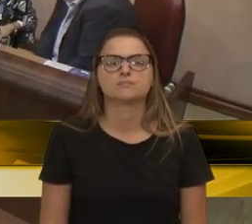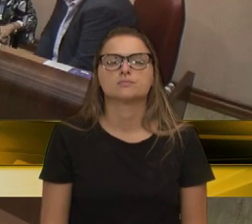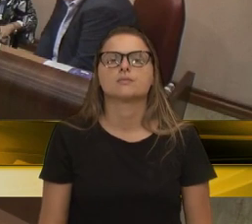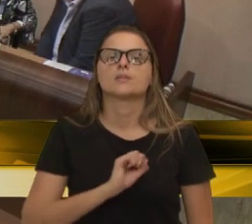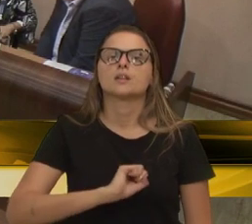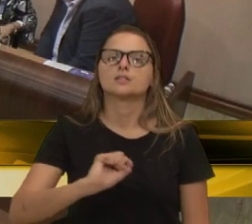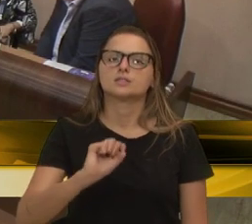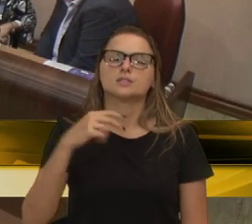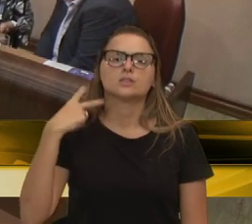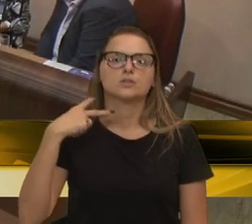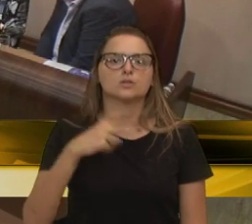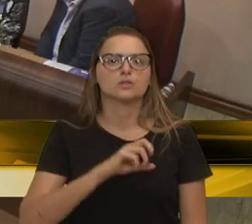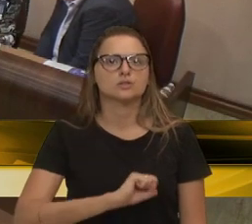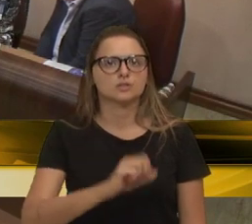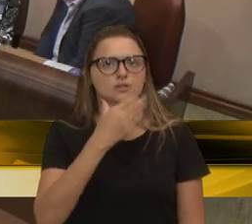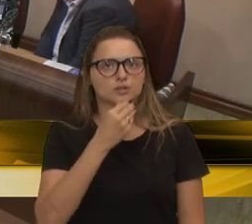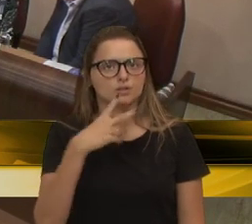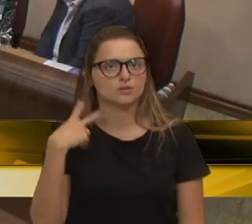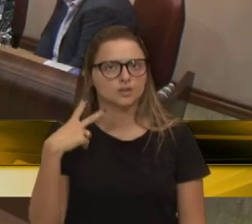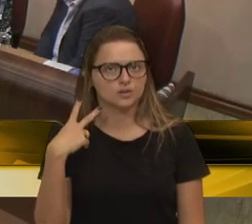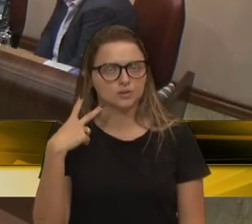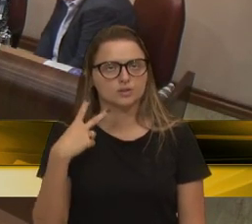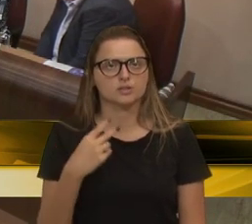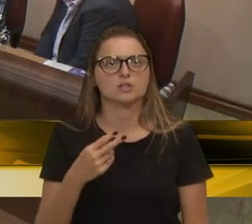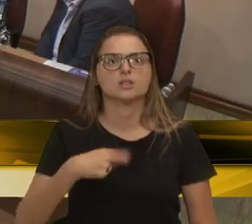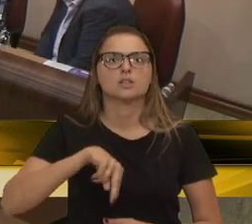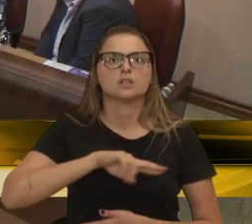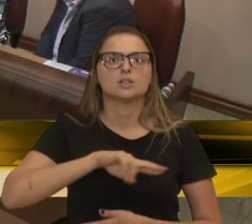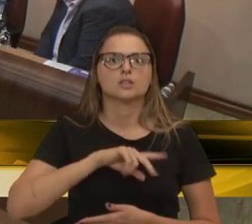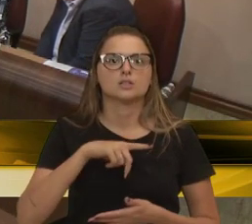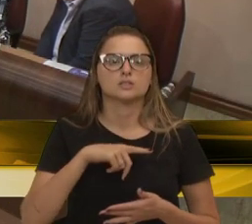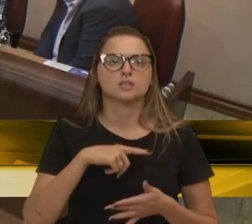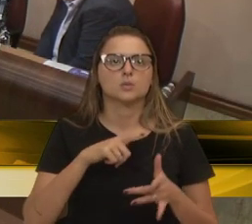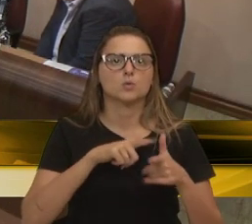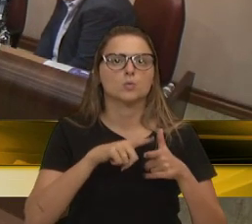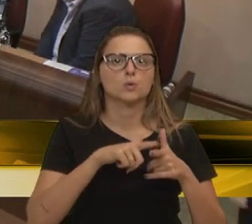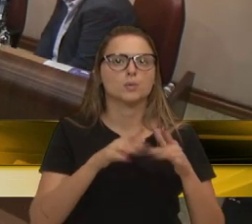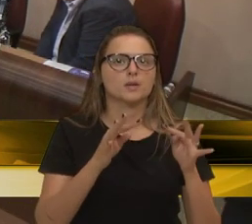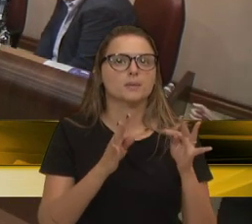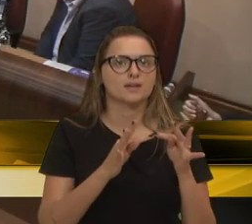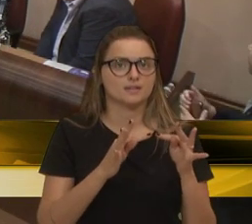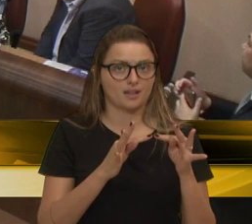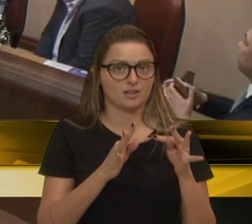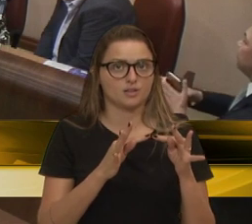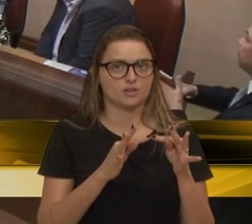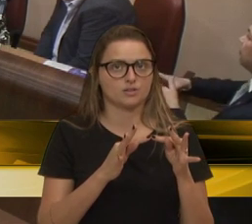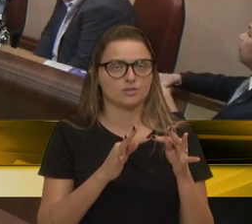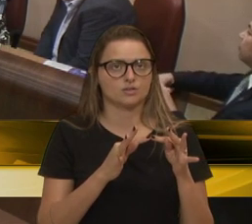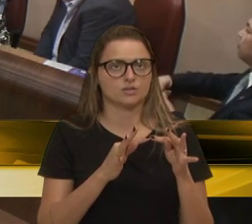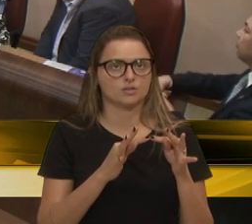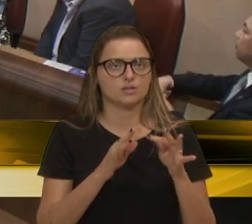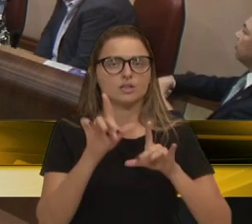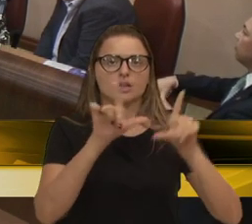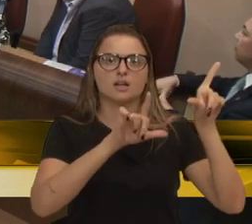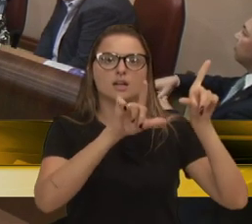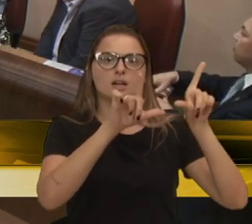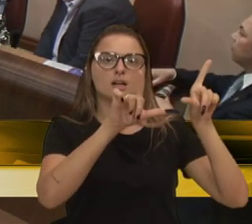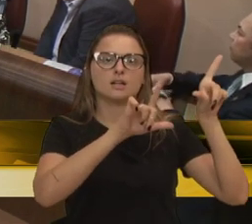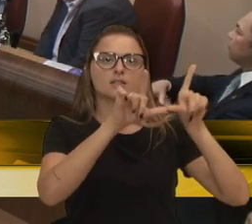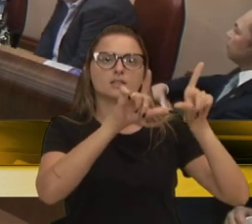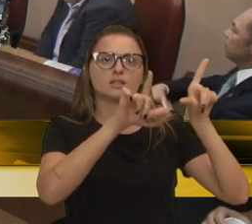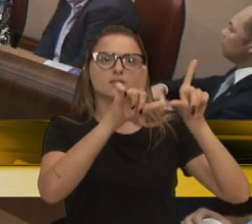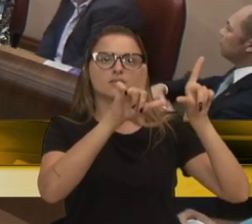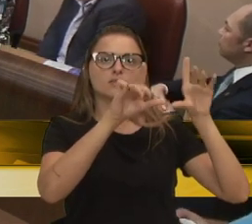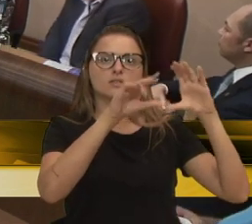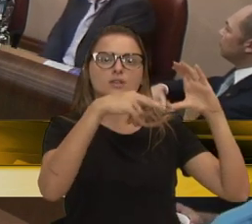Senhores vereadores, senhoras vereadoras, nós temos um problema de ordem técnica. A TV Câmara tem um convênio